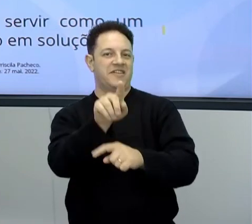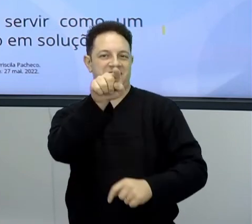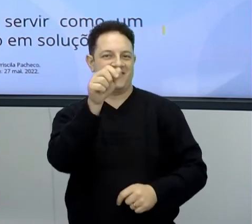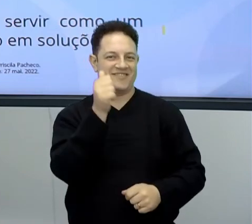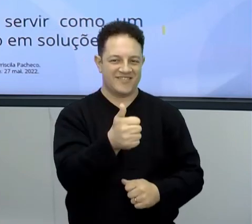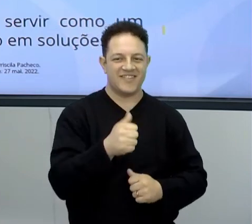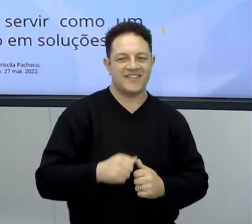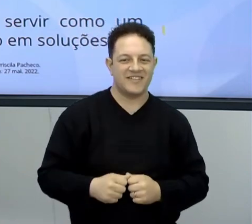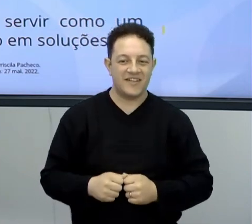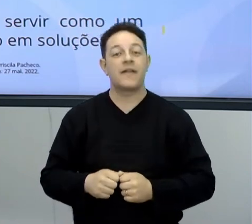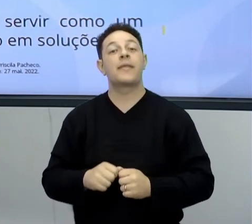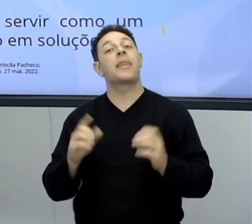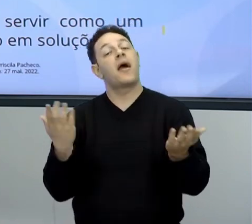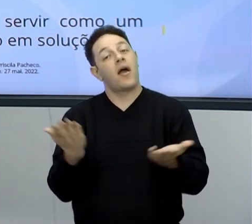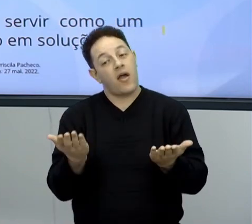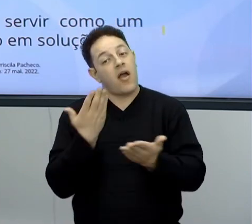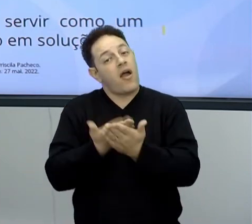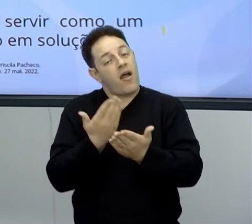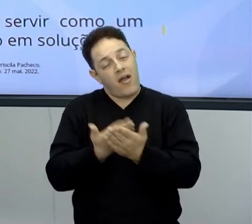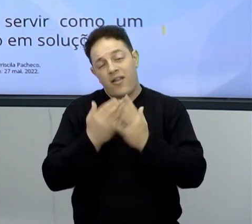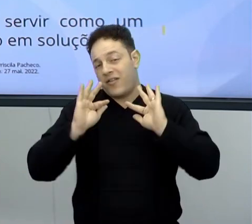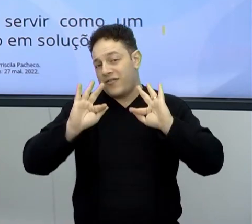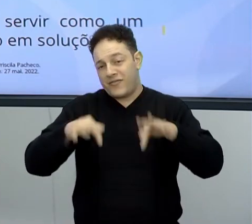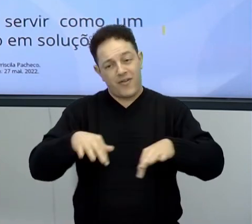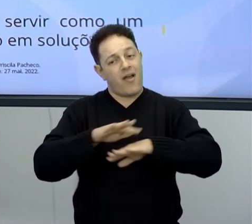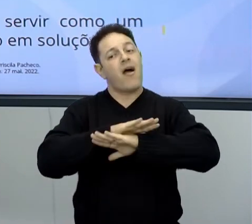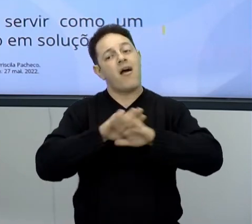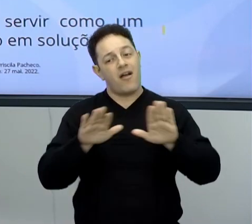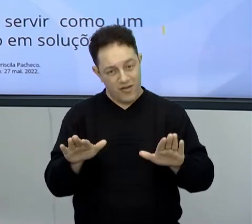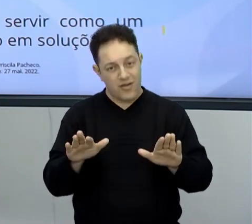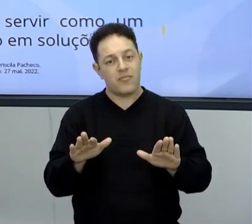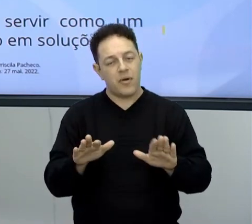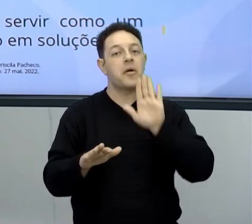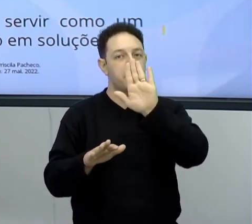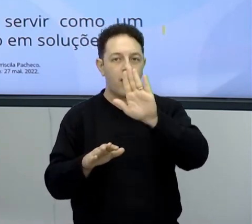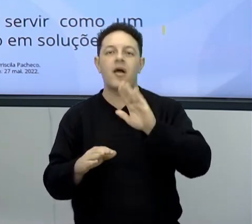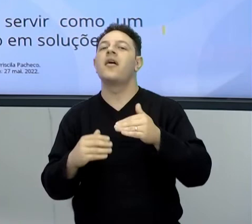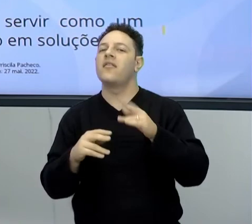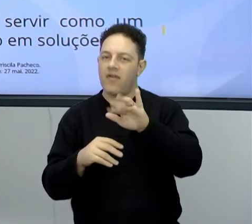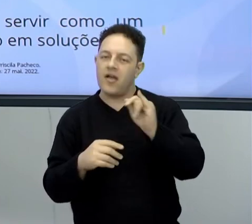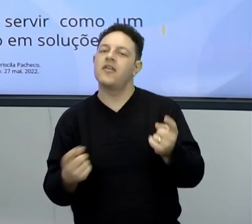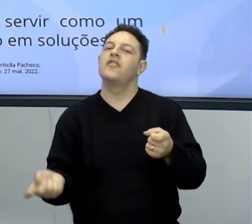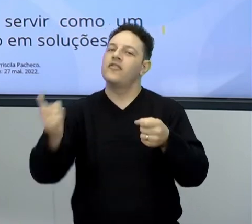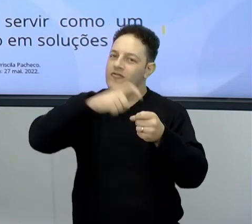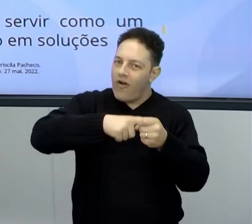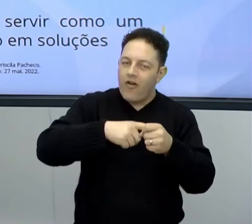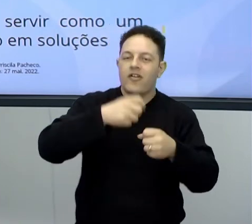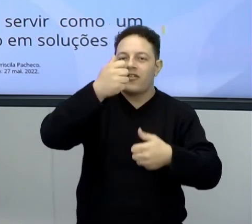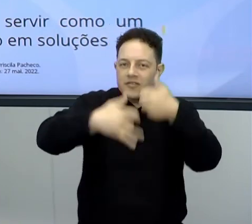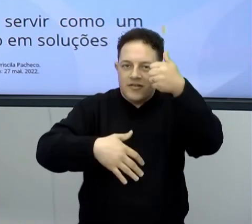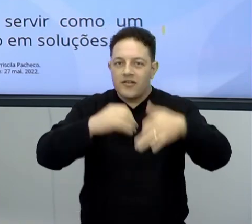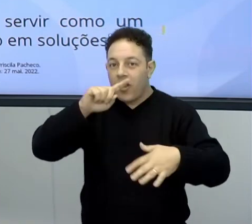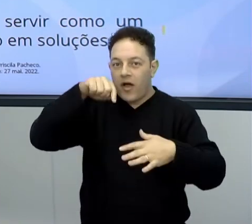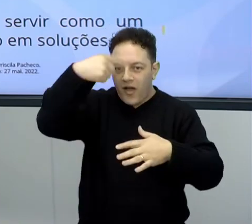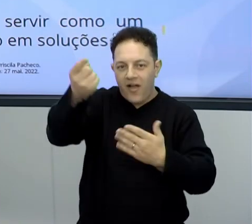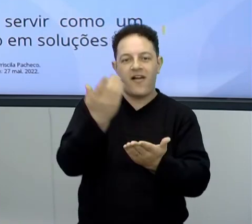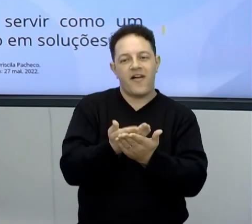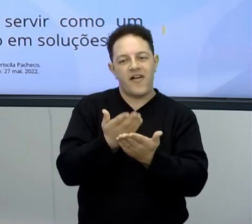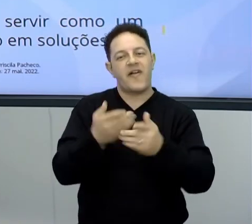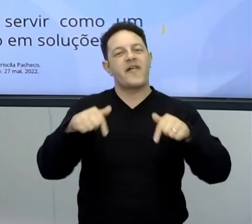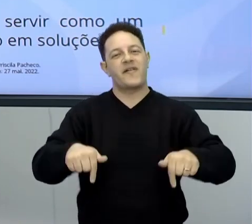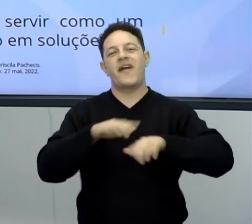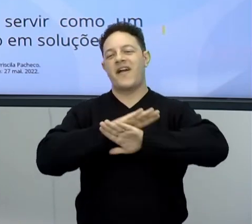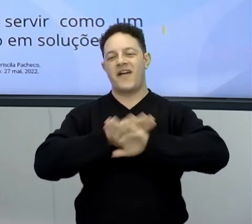vocês. E a nossa aula já está acabando, mas vamos retomar esse conteúdo aí na próxima aula. E por hoje